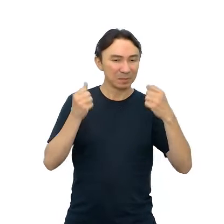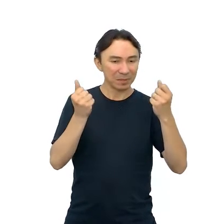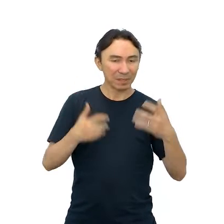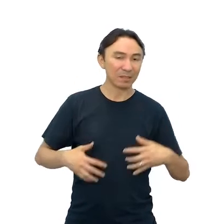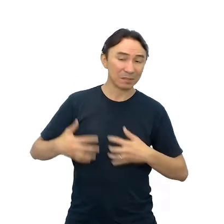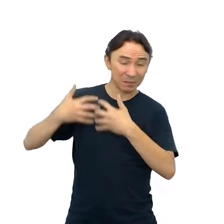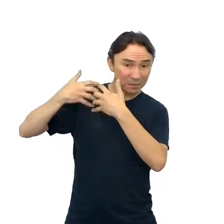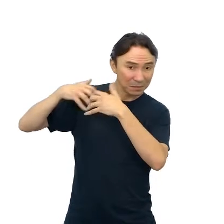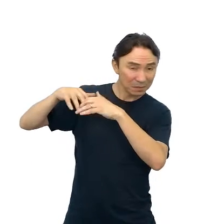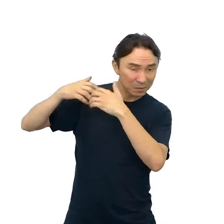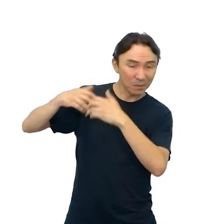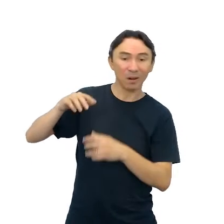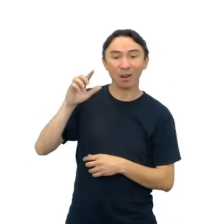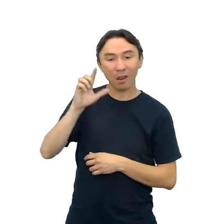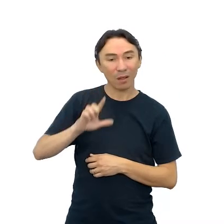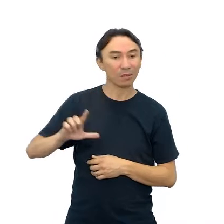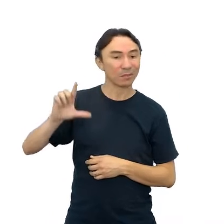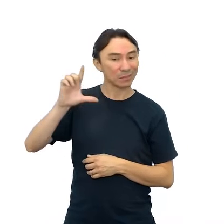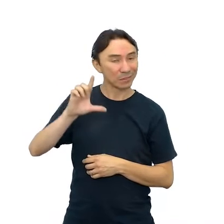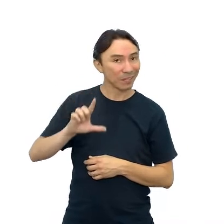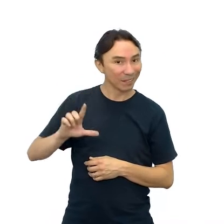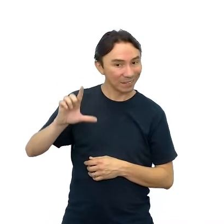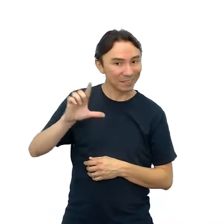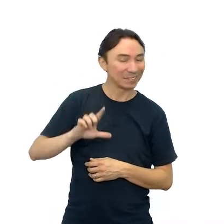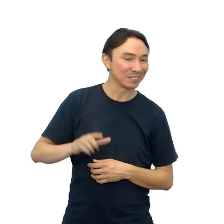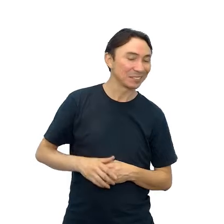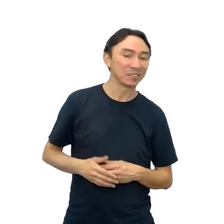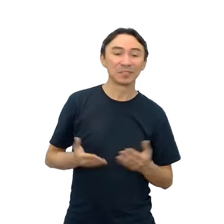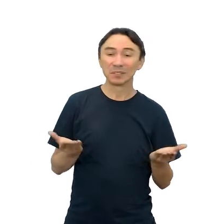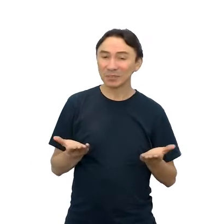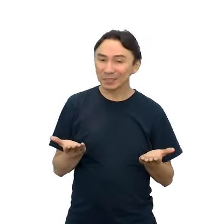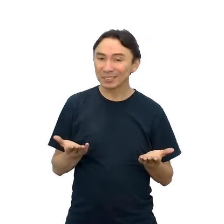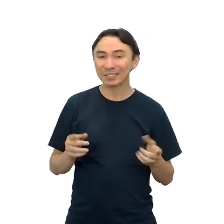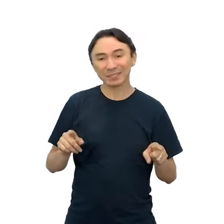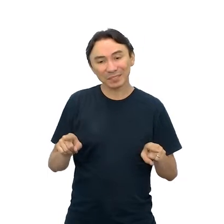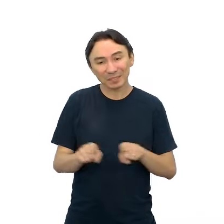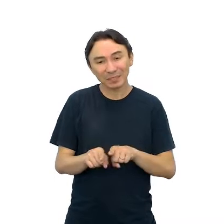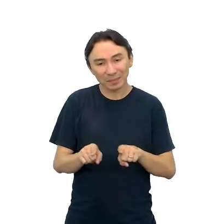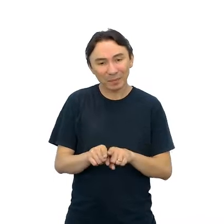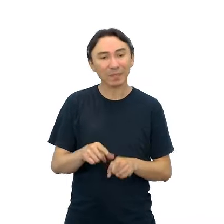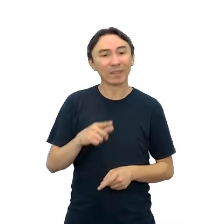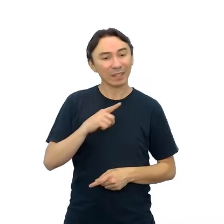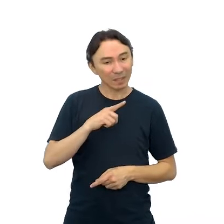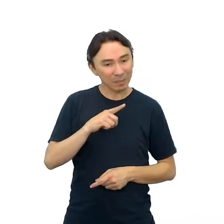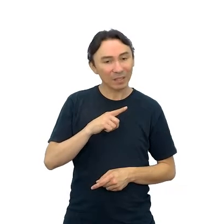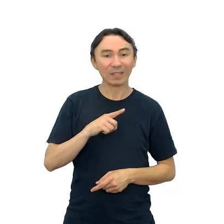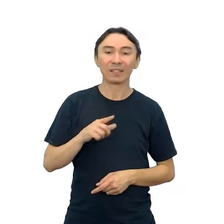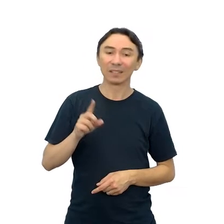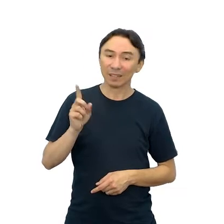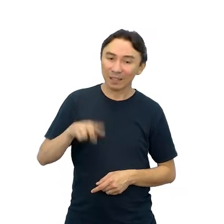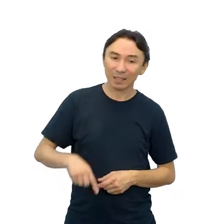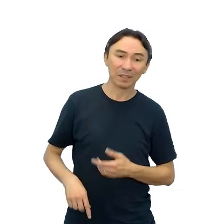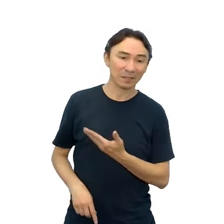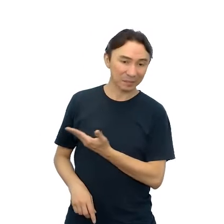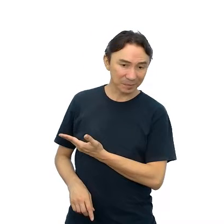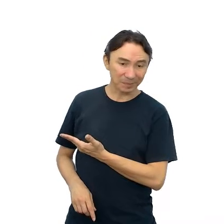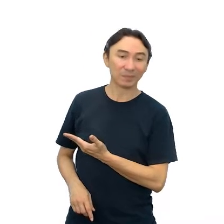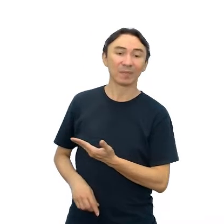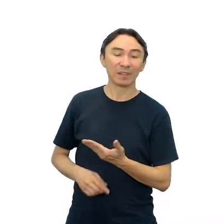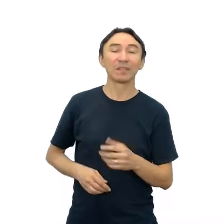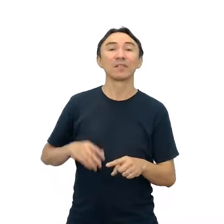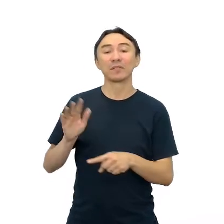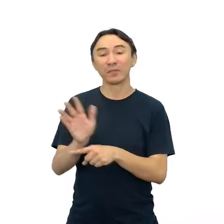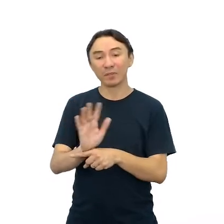funções executivas, né? Esta parte um também tem uma pílula, né, que será gravada,